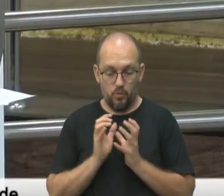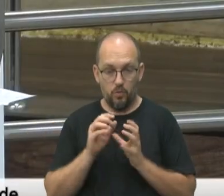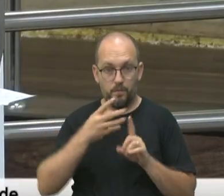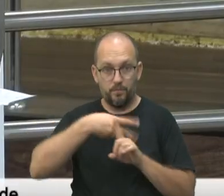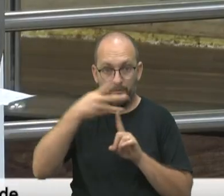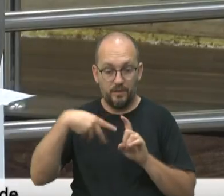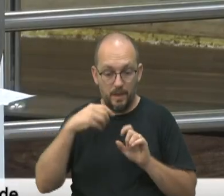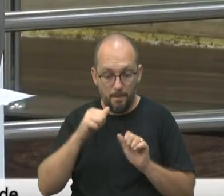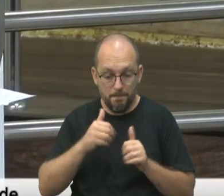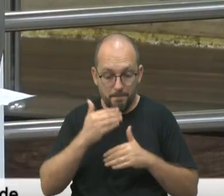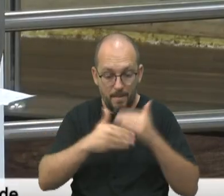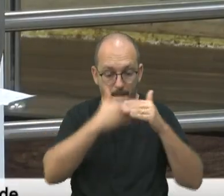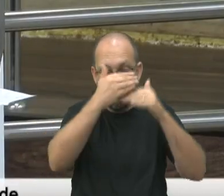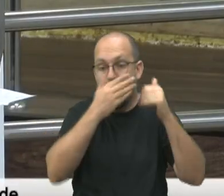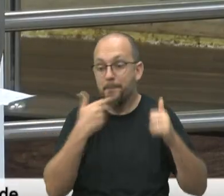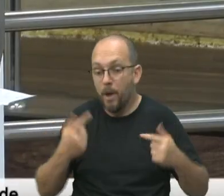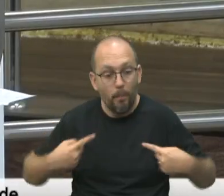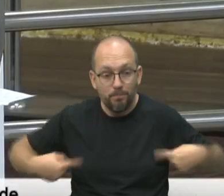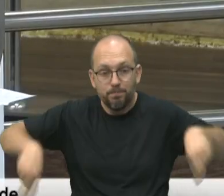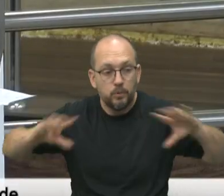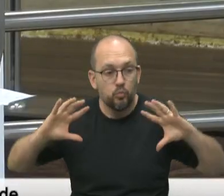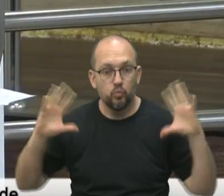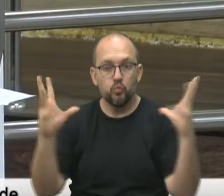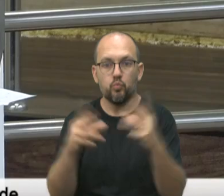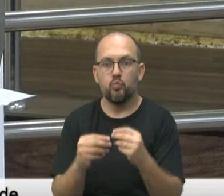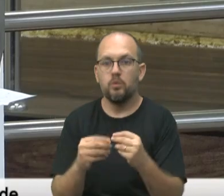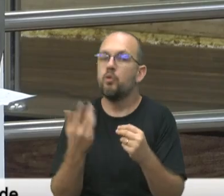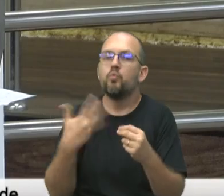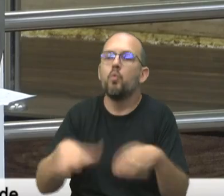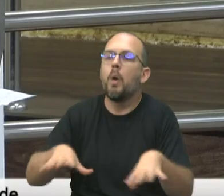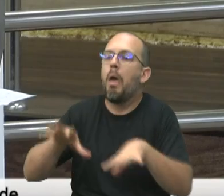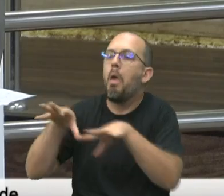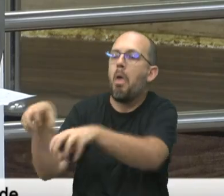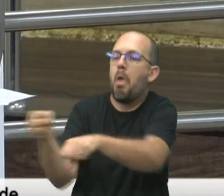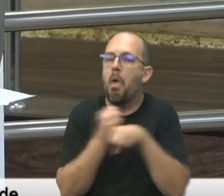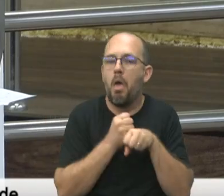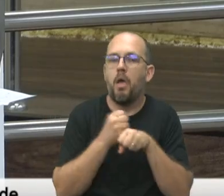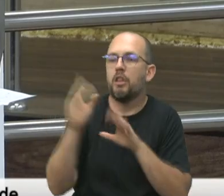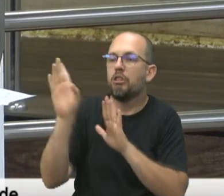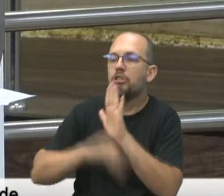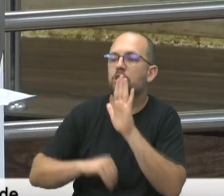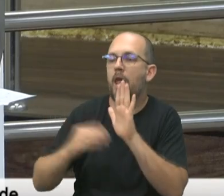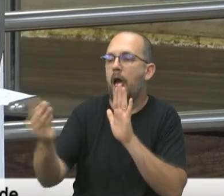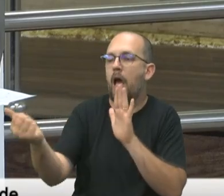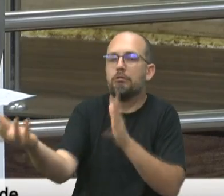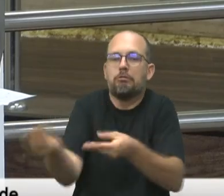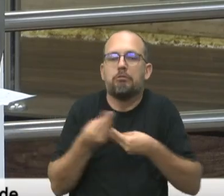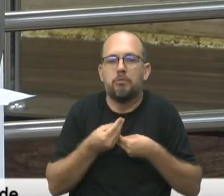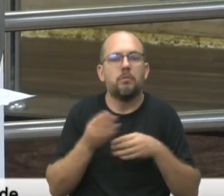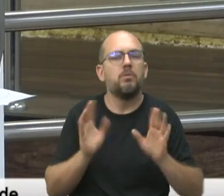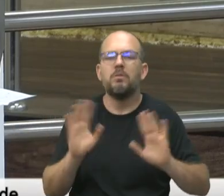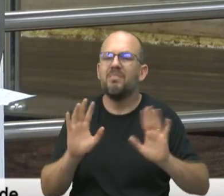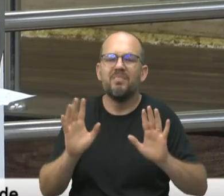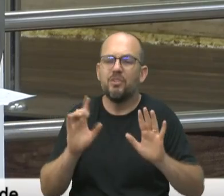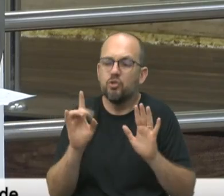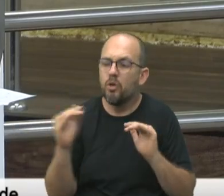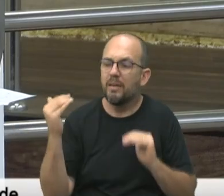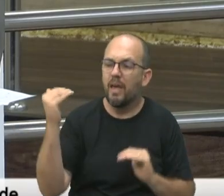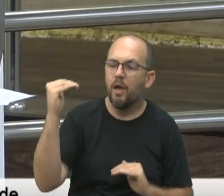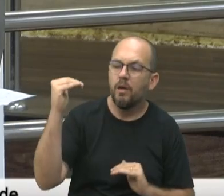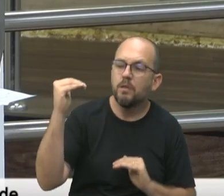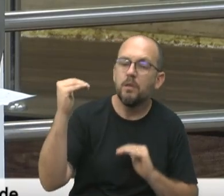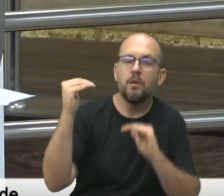não é tirar os direitos das outras pessoas. O que a gente quer é se equiparar. E justamente por